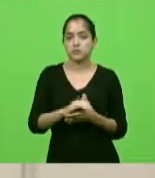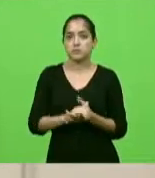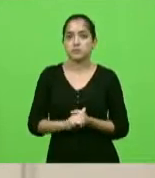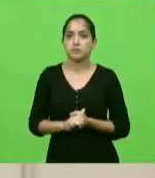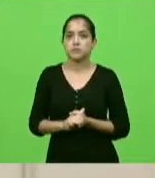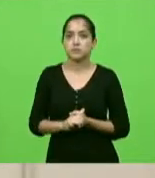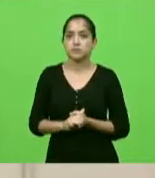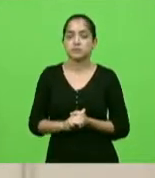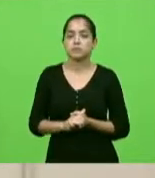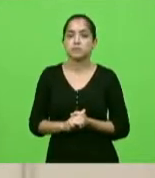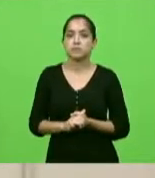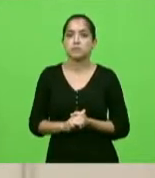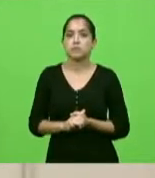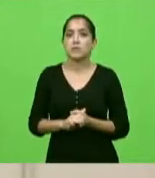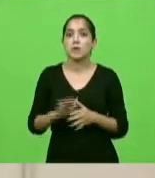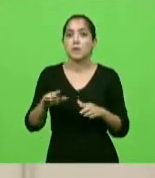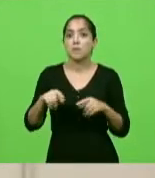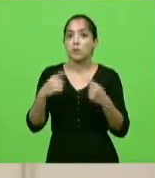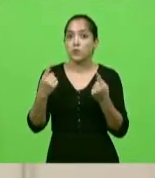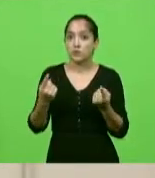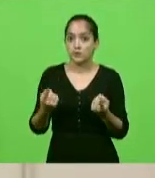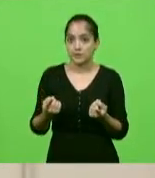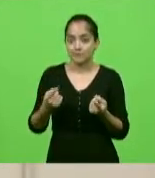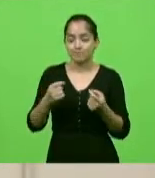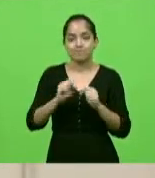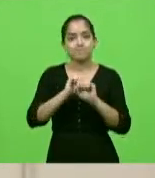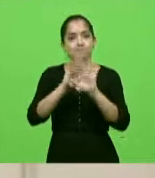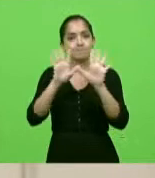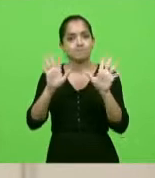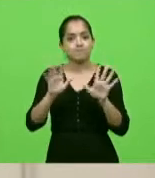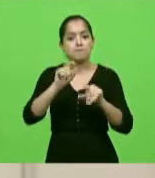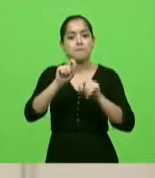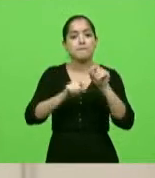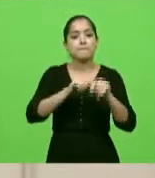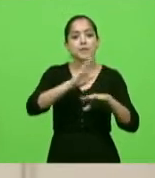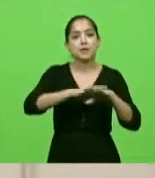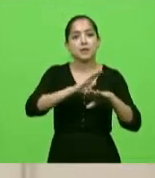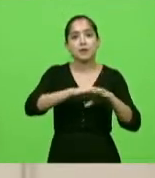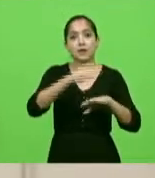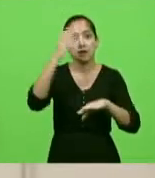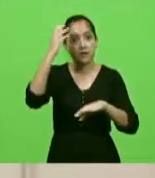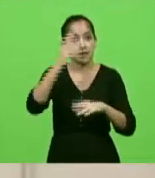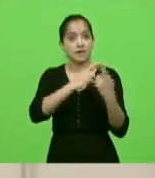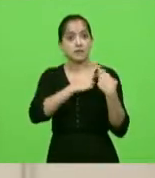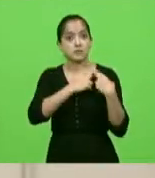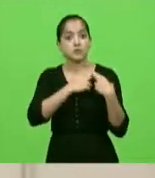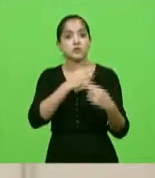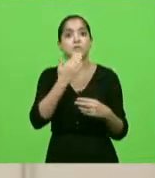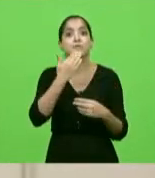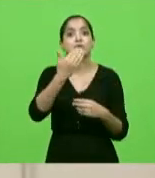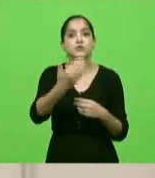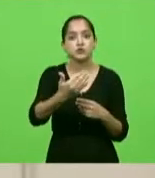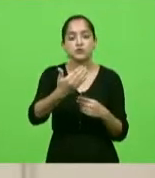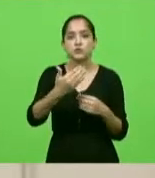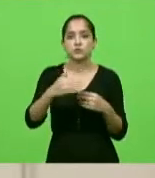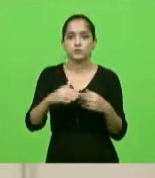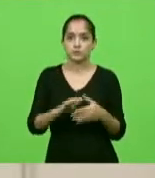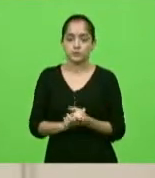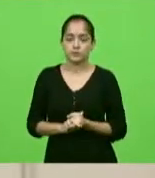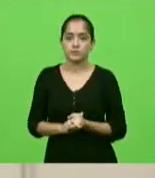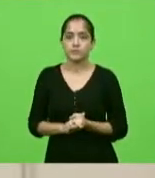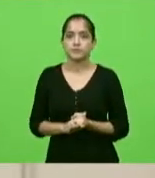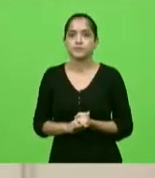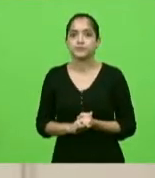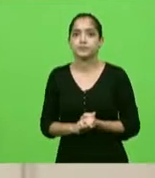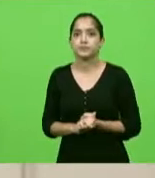providências, entre aspas, porém, sem esclarecer quem pediu nem indicar as providências